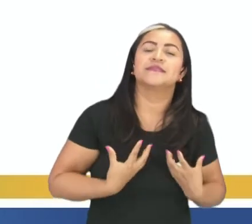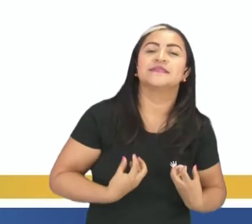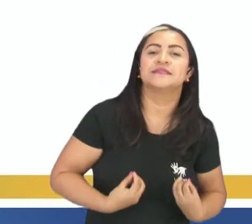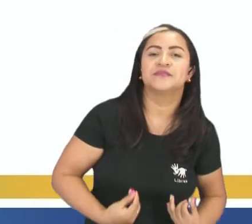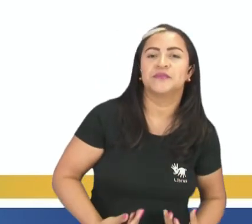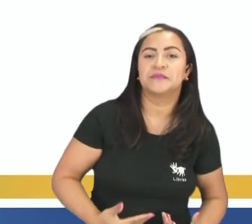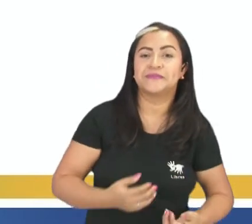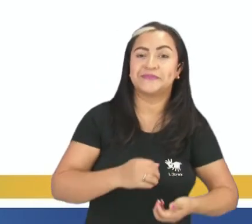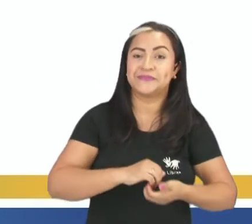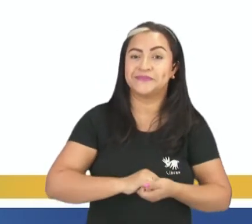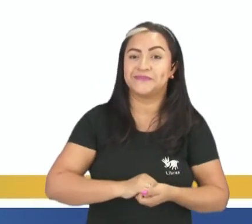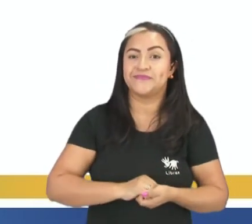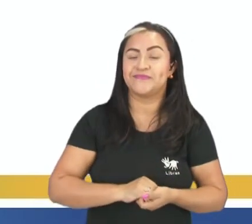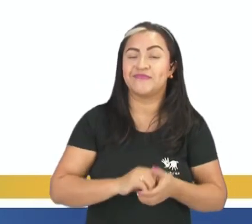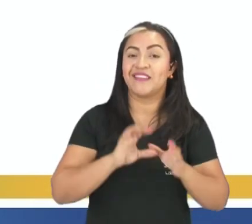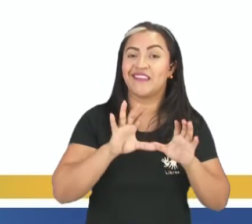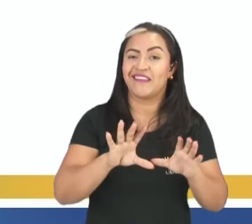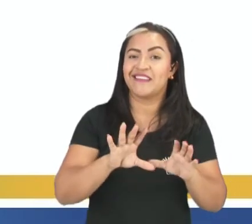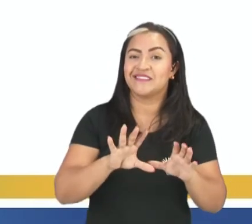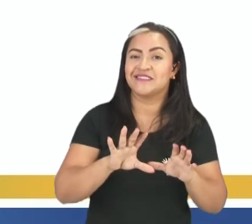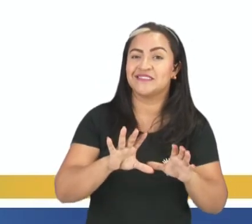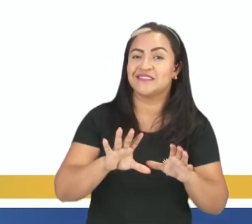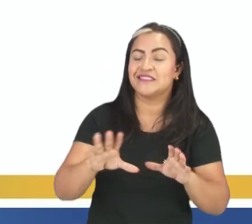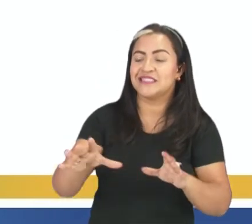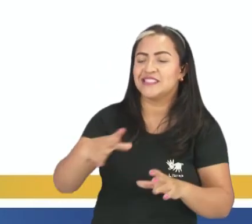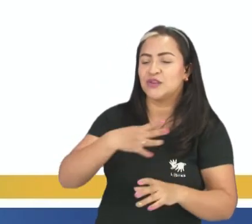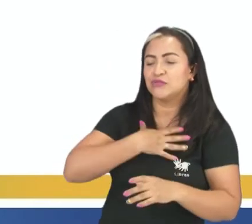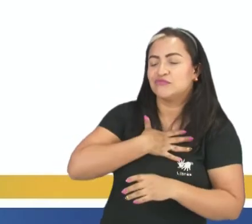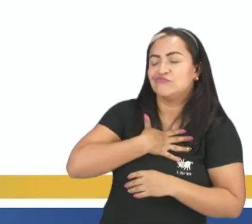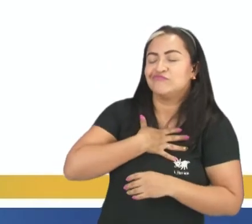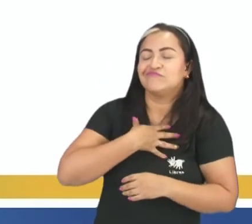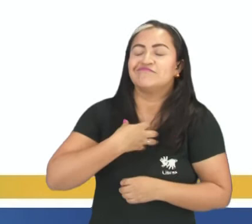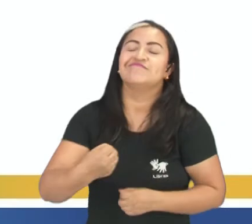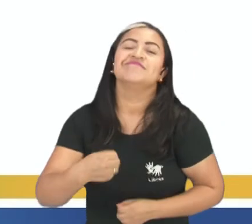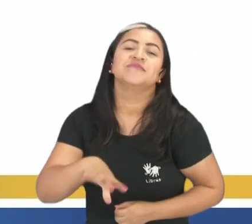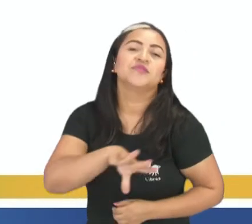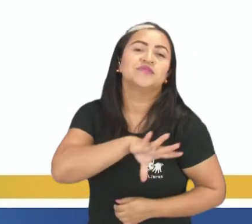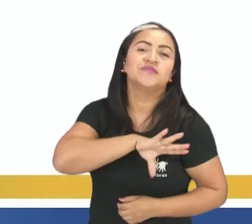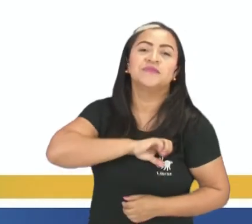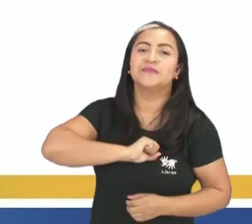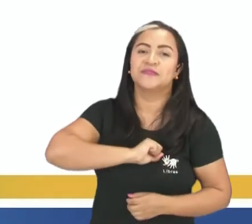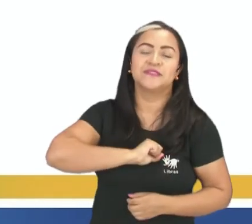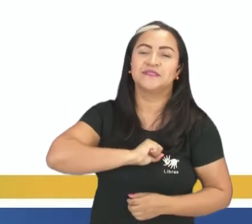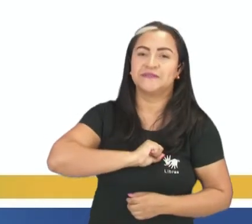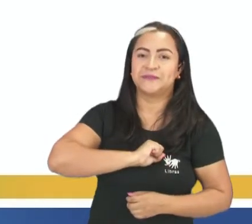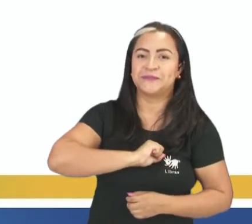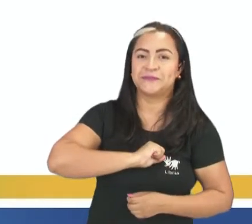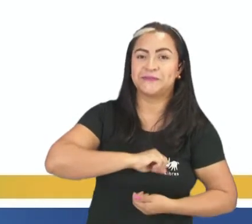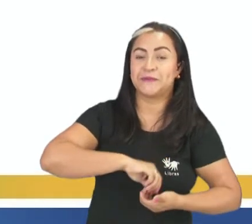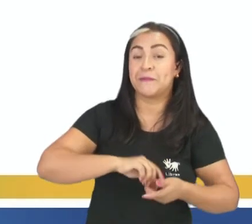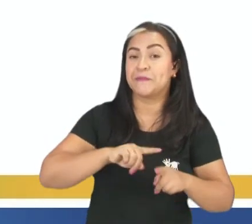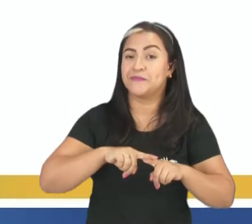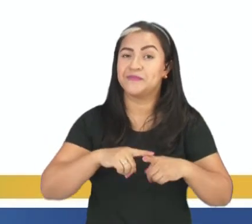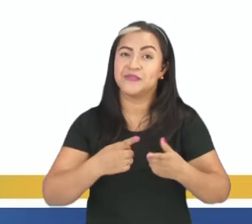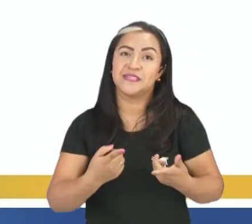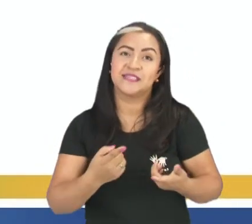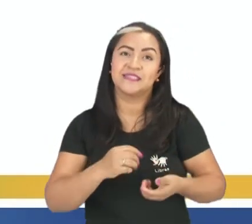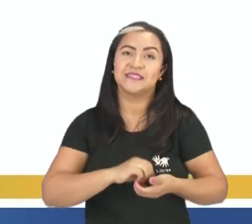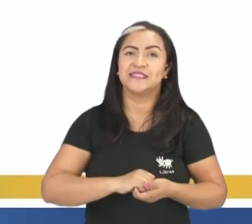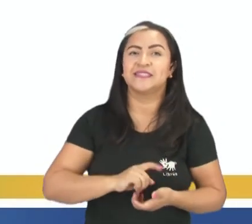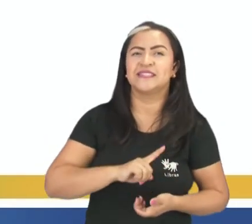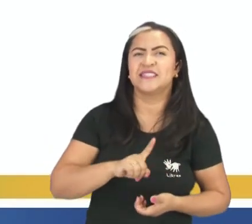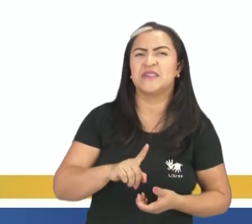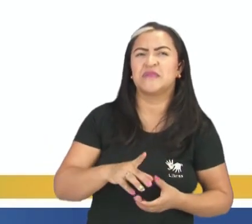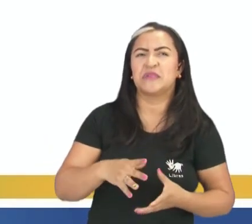comedido. Estas armas são com que me rende e me cativa amor, mas não